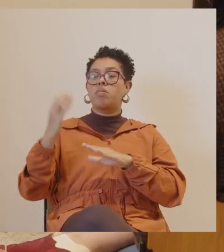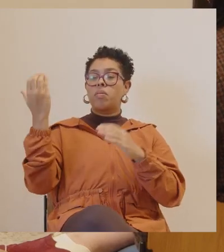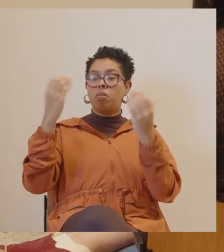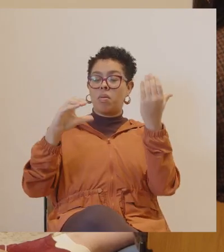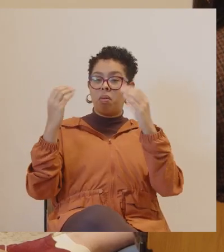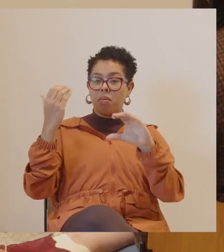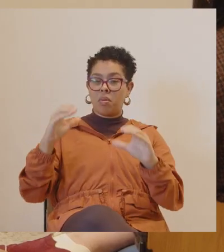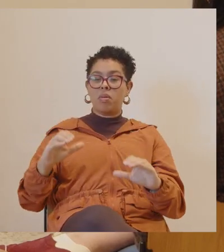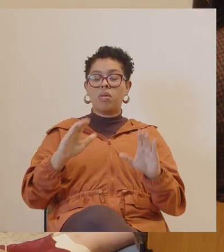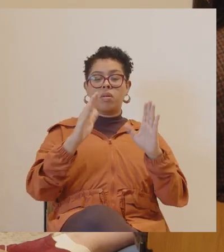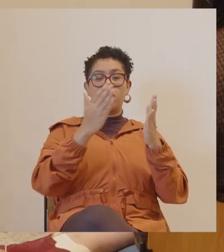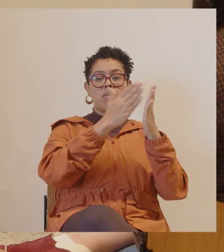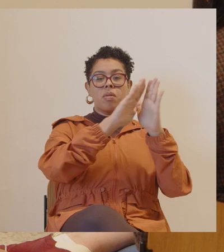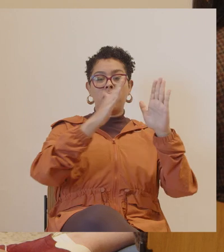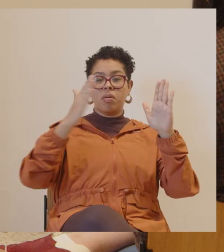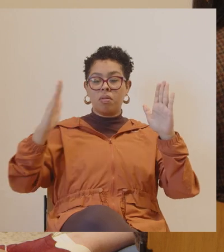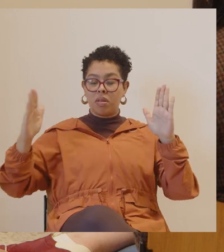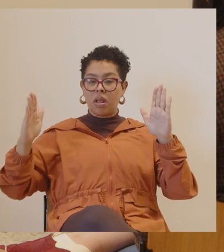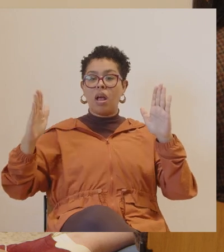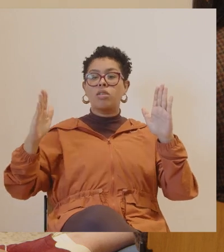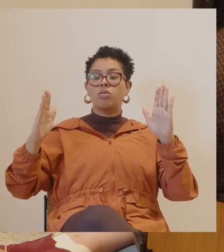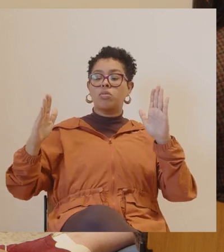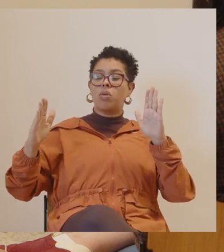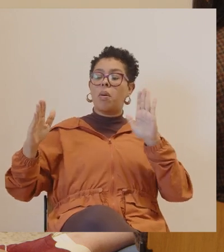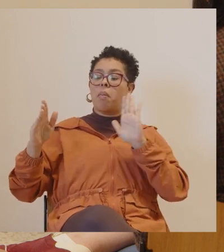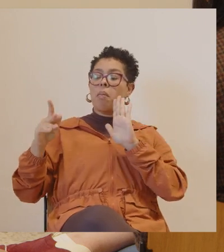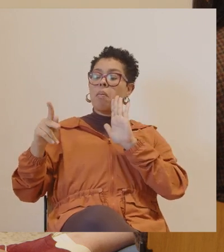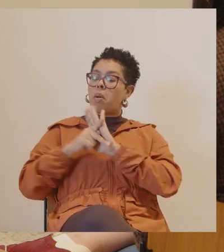publicados no catálogo dedicado ao Van Gogh, assim como